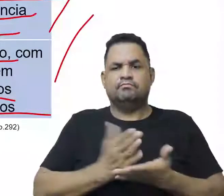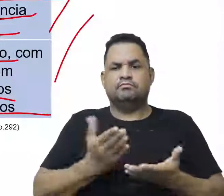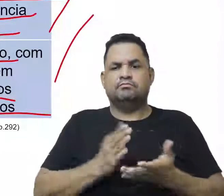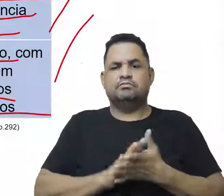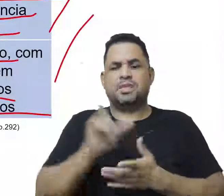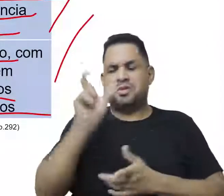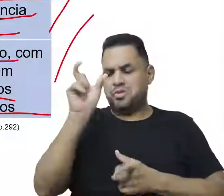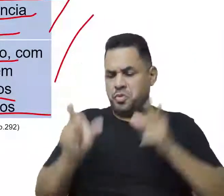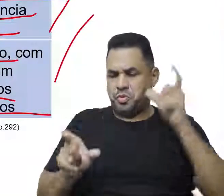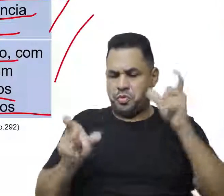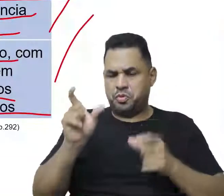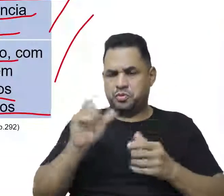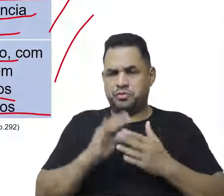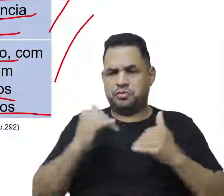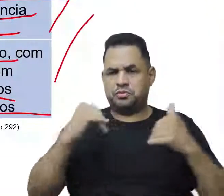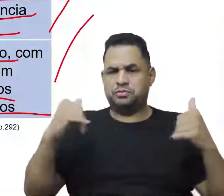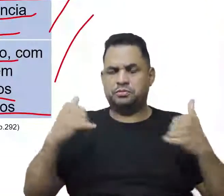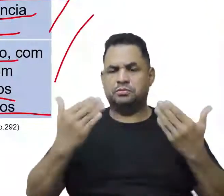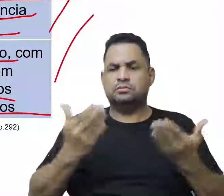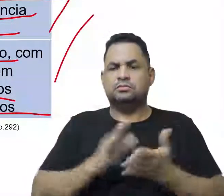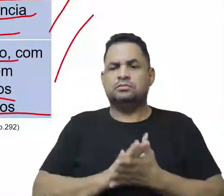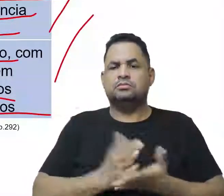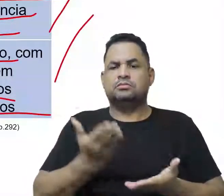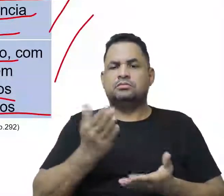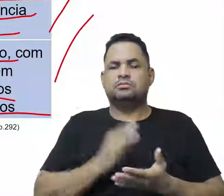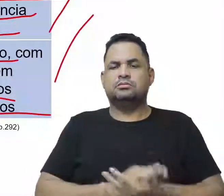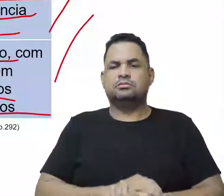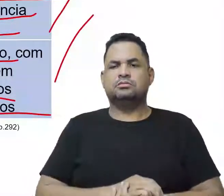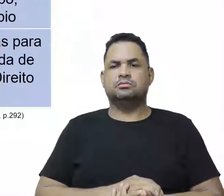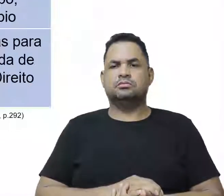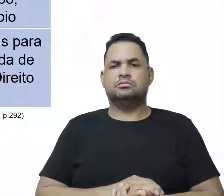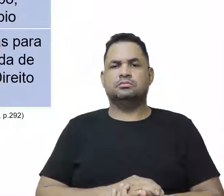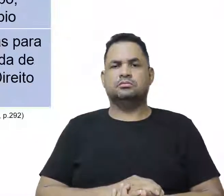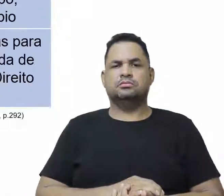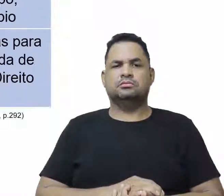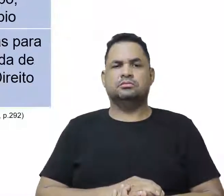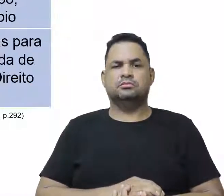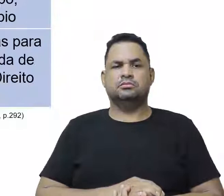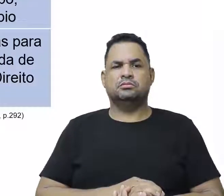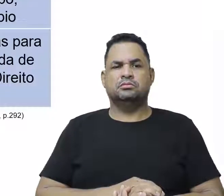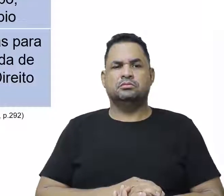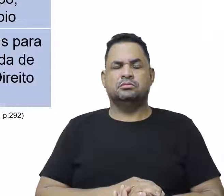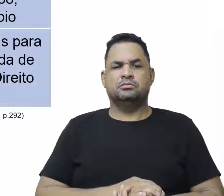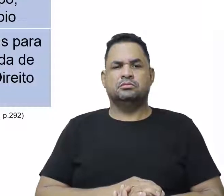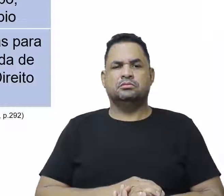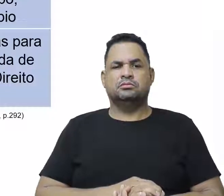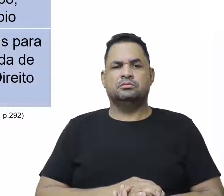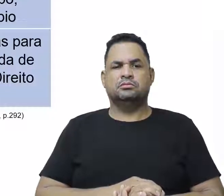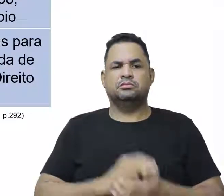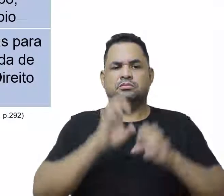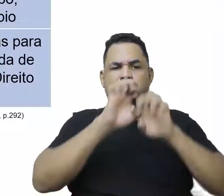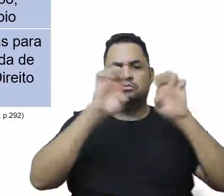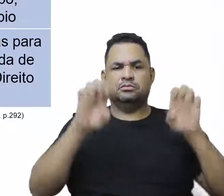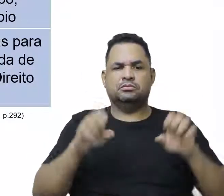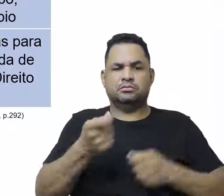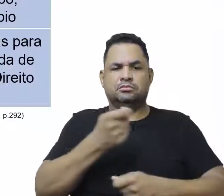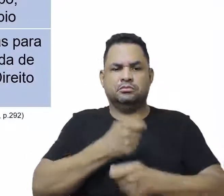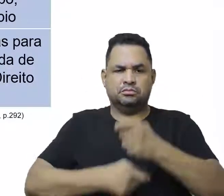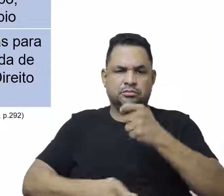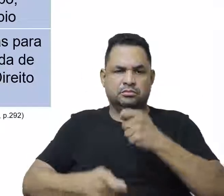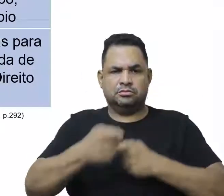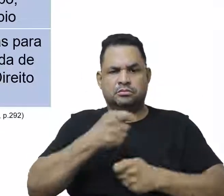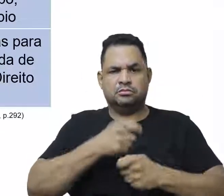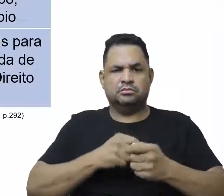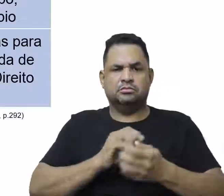ao muito individualismo né com essas e nesses indivíduos autônomos tá e aqui estrutura Econômica